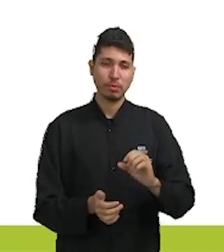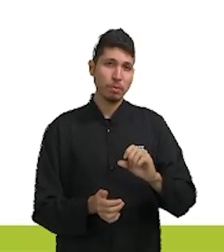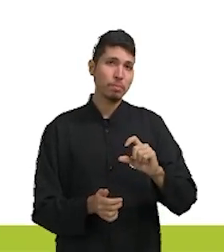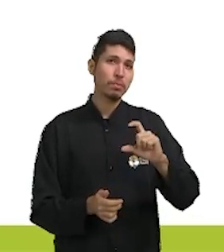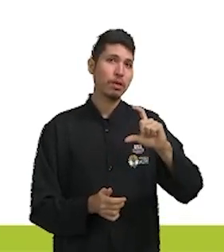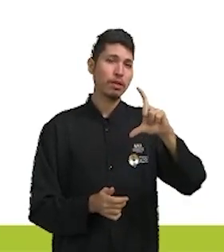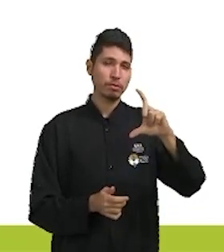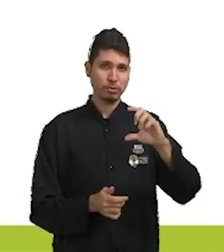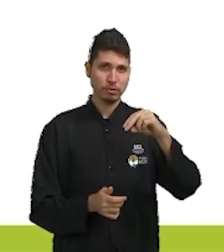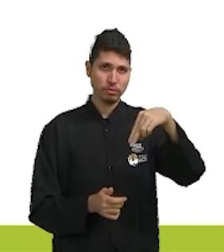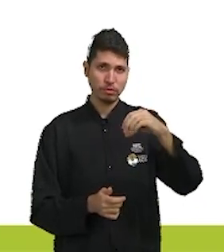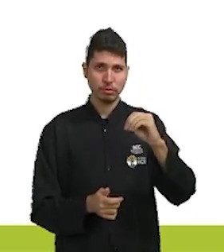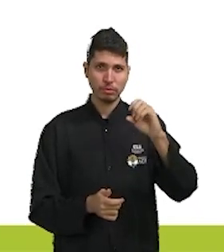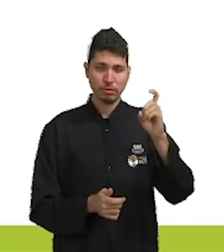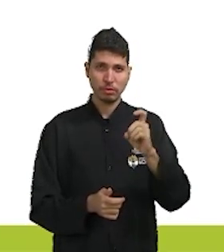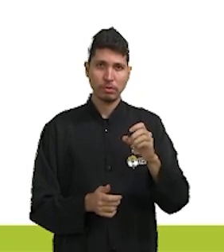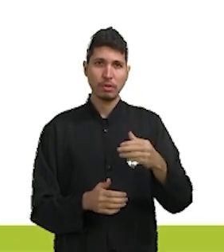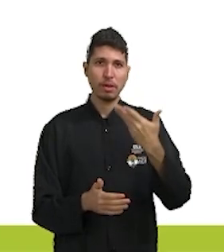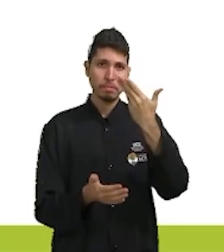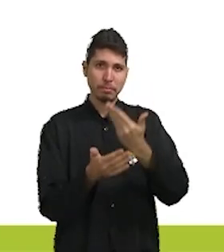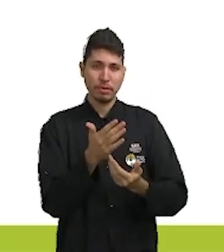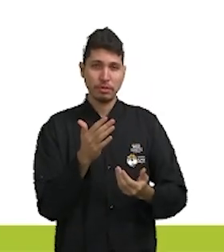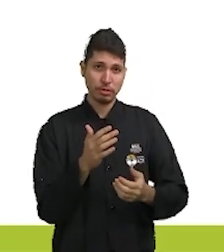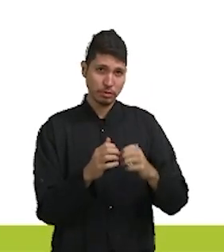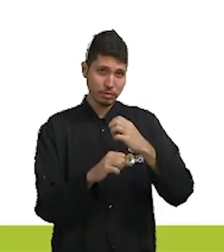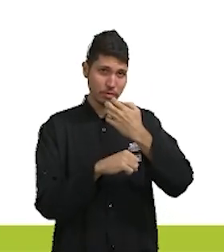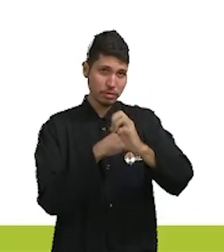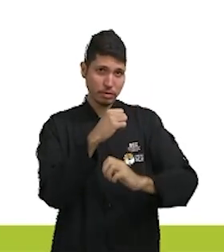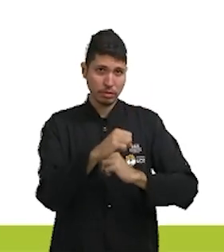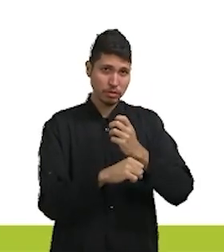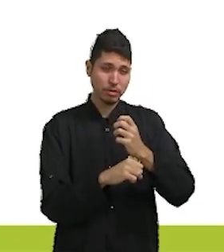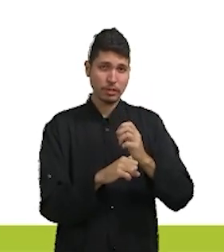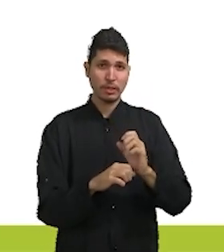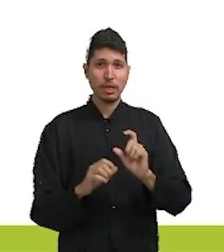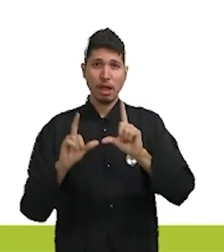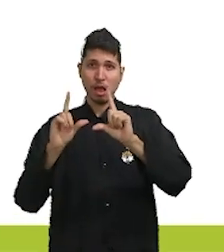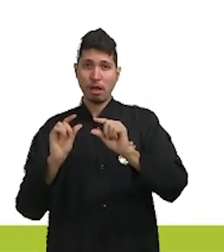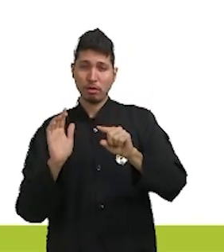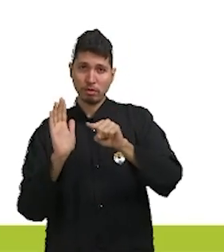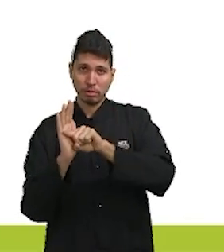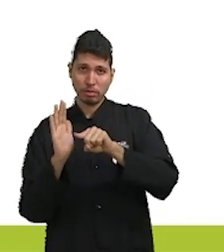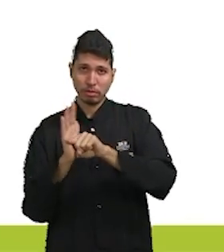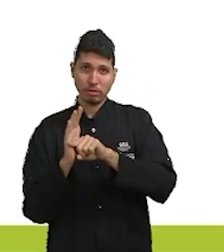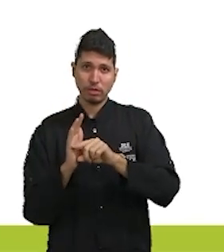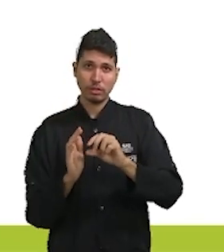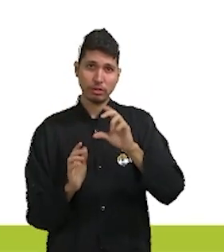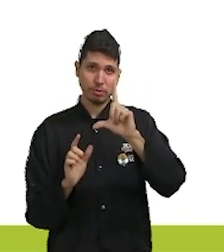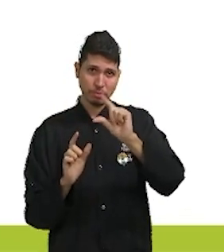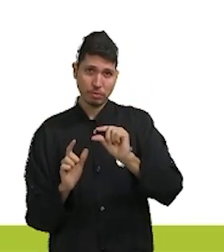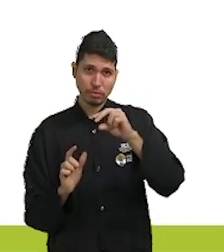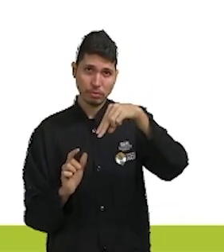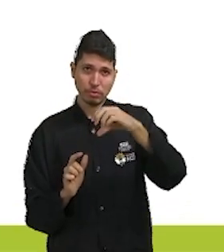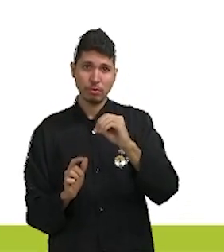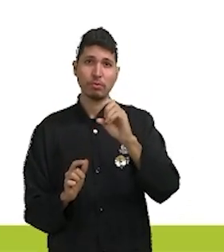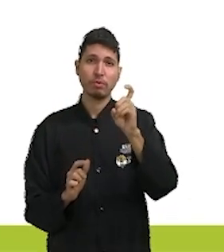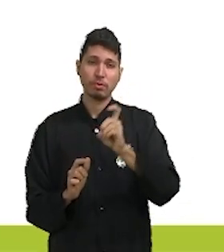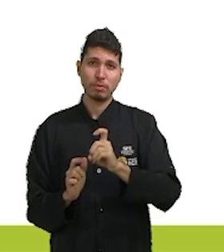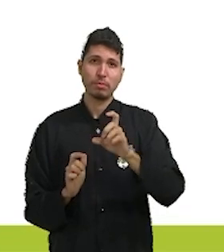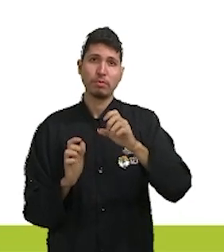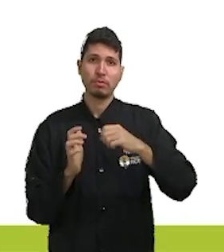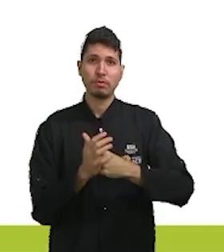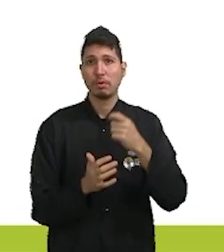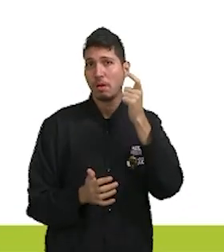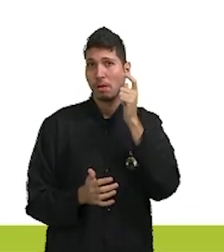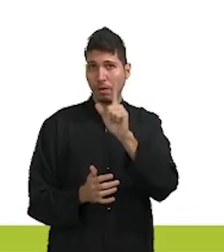de elétrons. Já a redução é a diminuição do NOx através do ganho